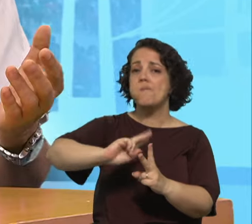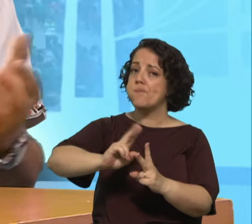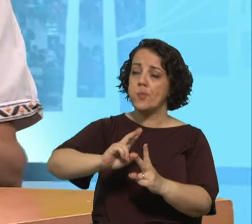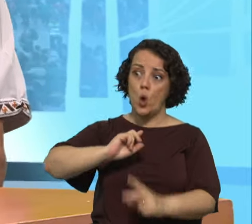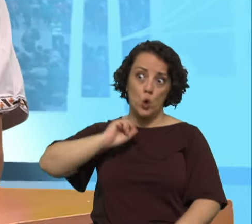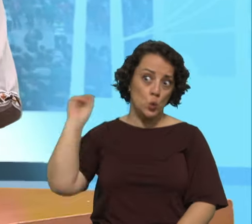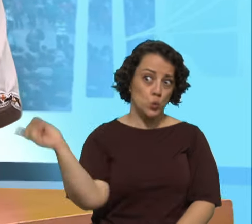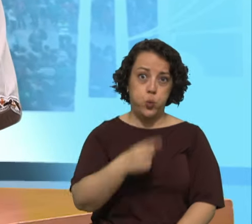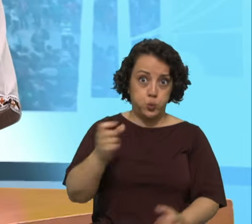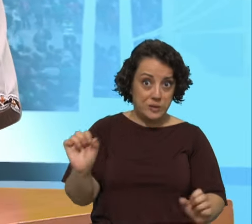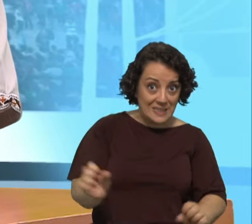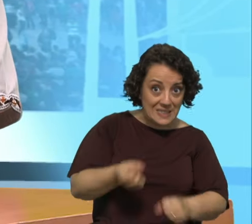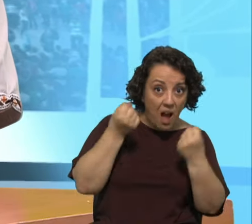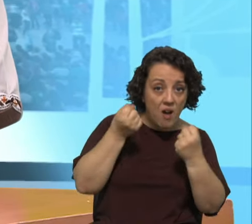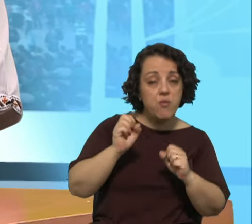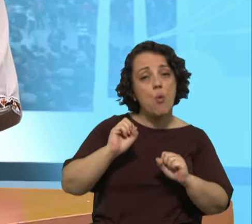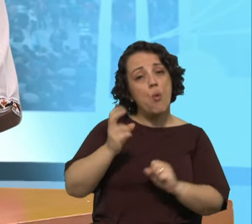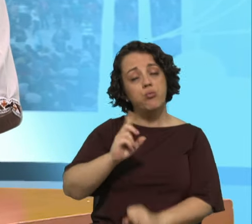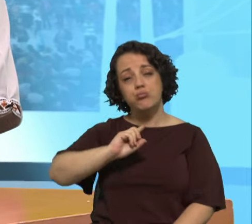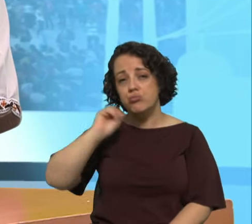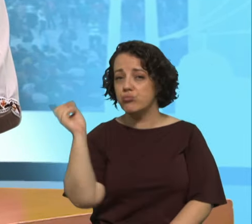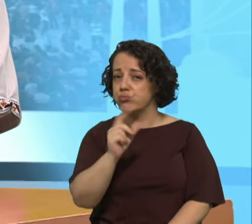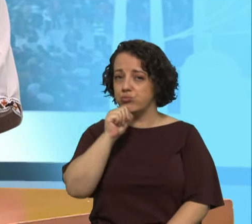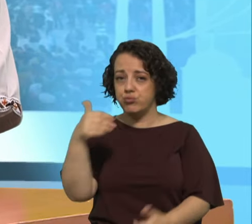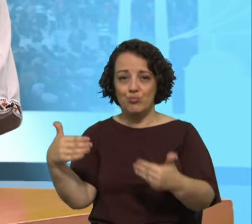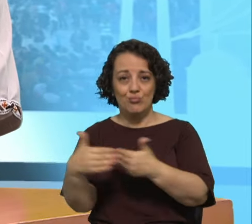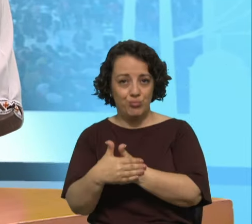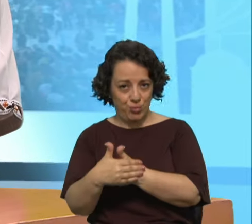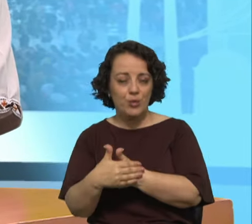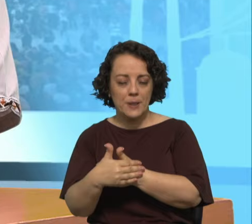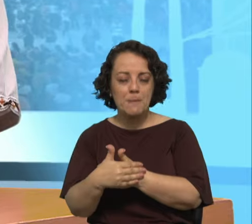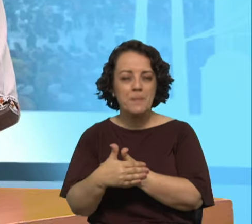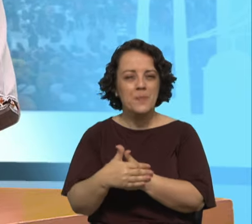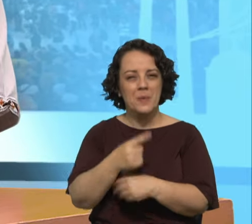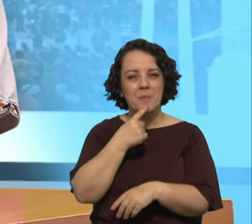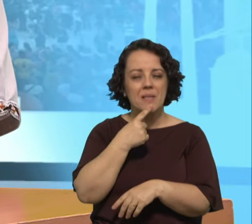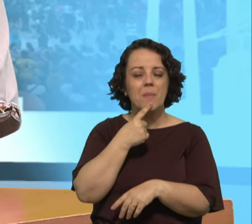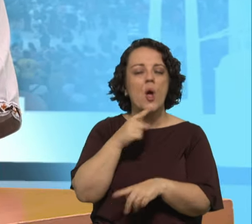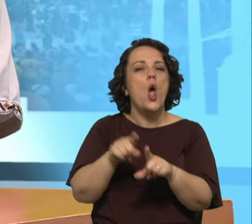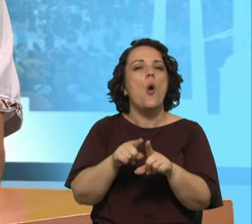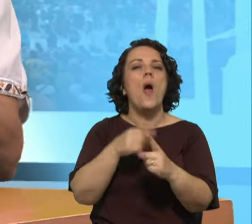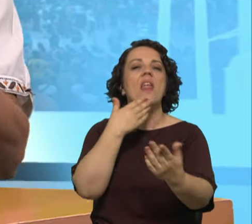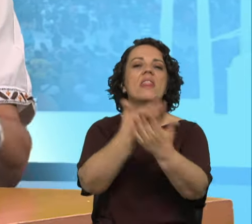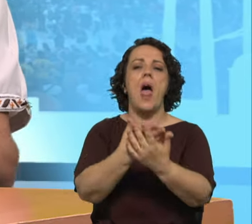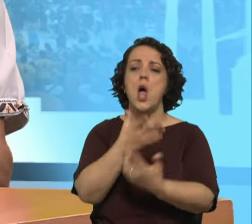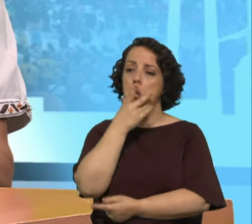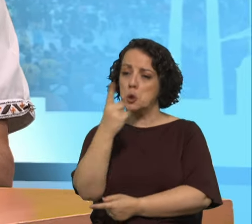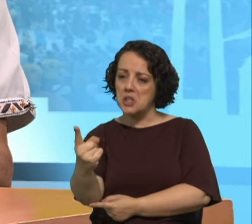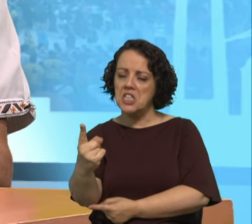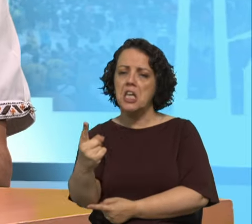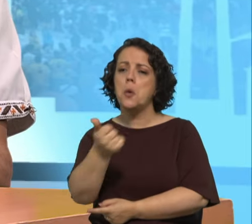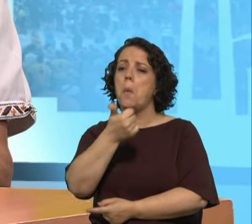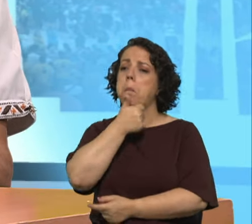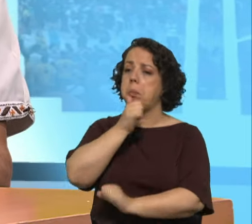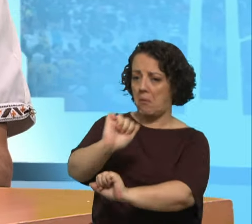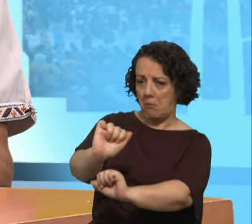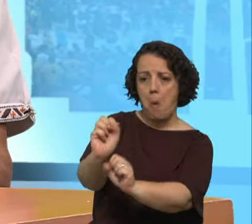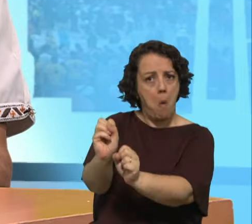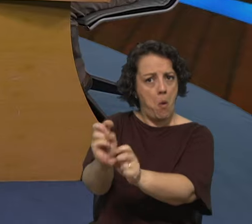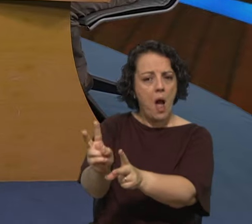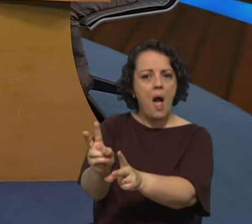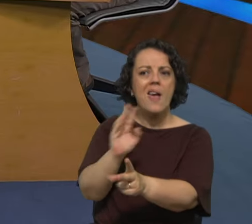todos ou seja E esta ideia de que cada um sozinho faz o que lhe apetece e que está tudo muito bem é uma ideia que tem